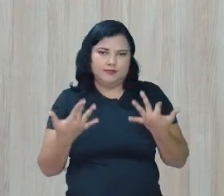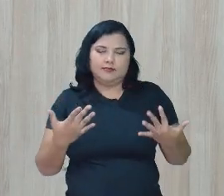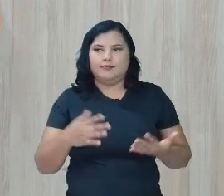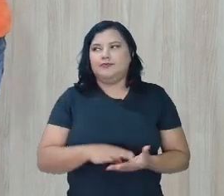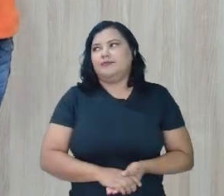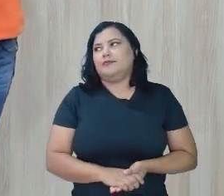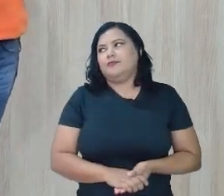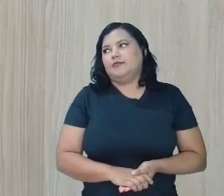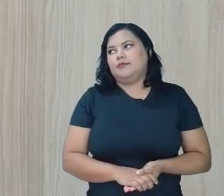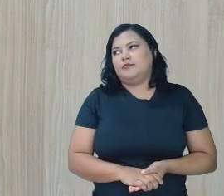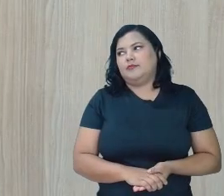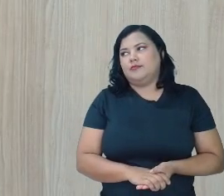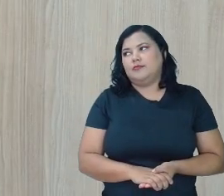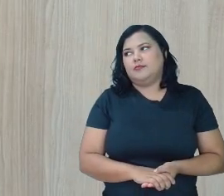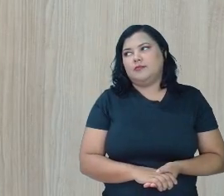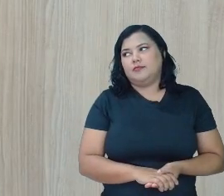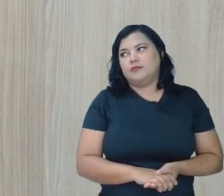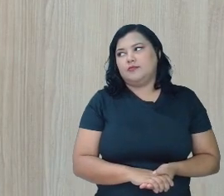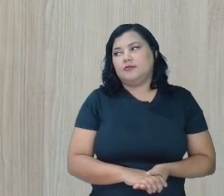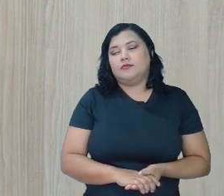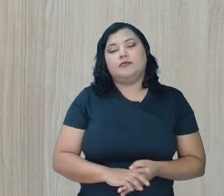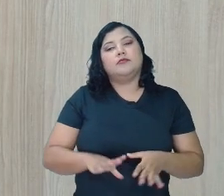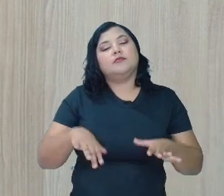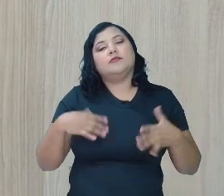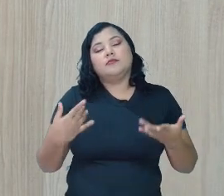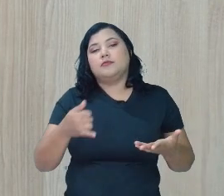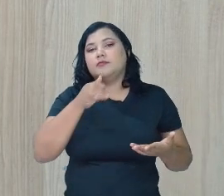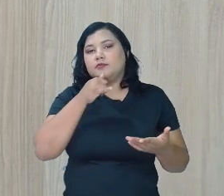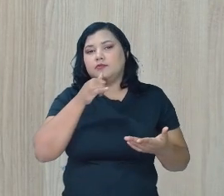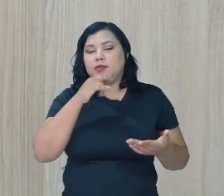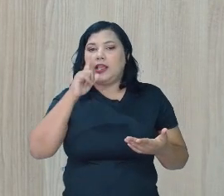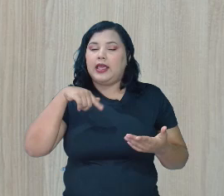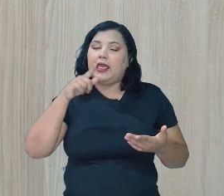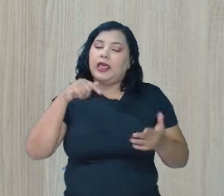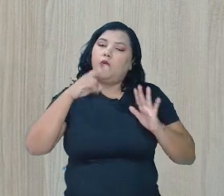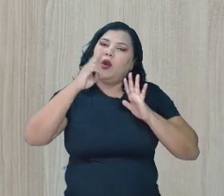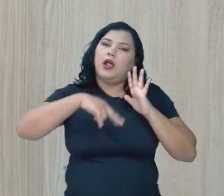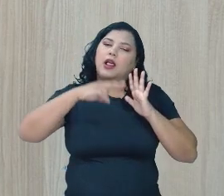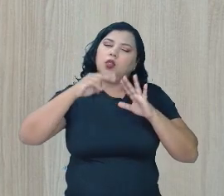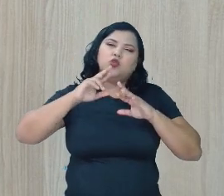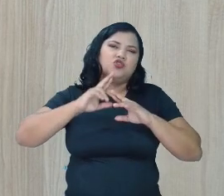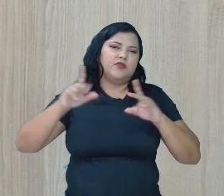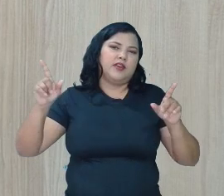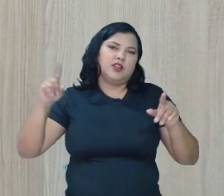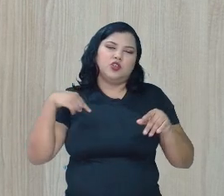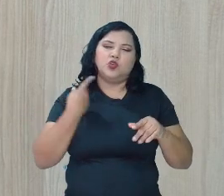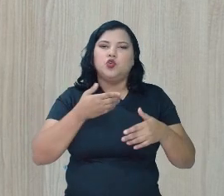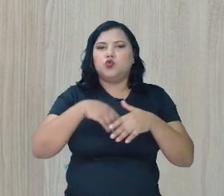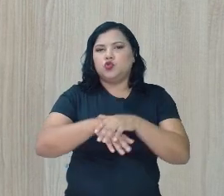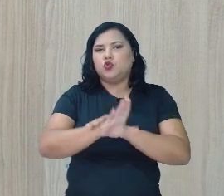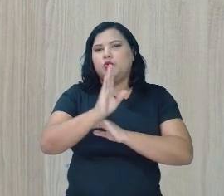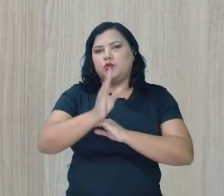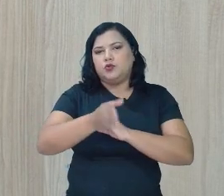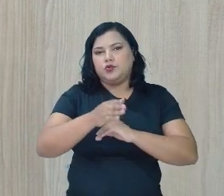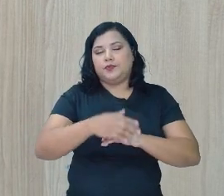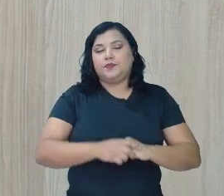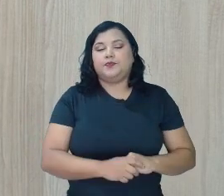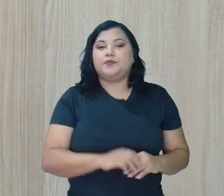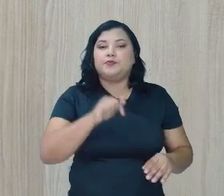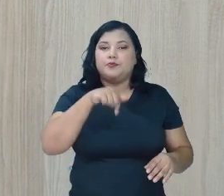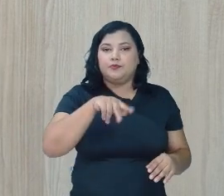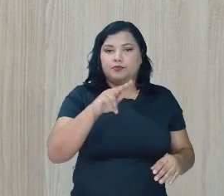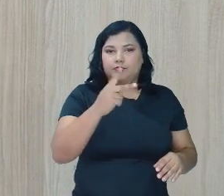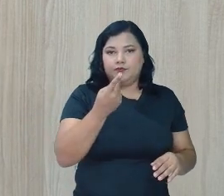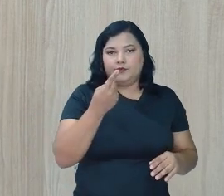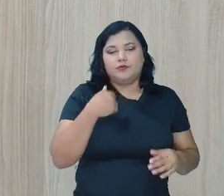isso? De começar de trás para frente, né? É uma leitura diferente, né, do que a gente tem. Normalmente nas HQs a gente começa da frente